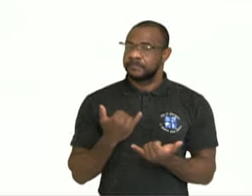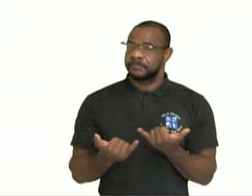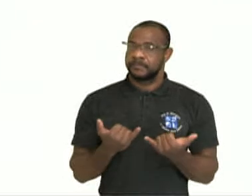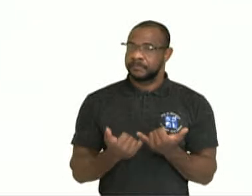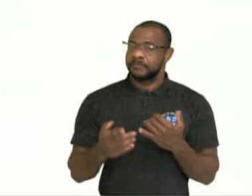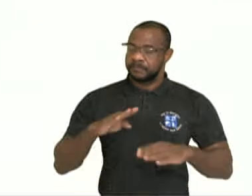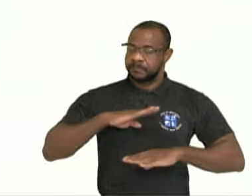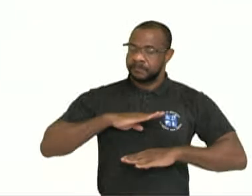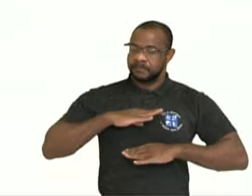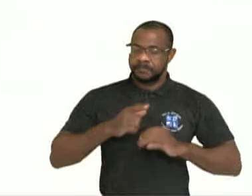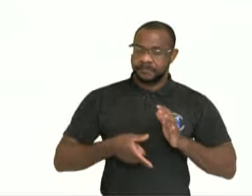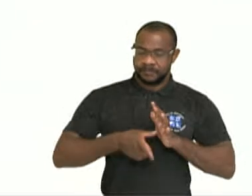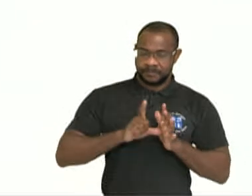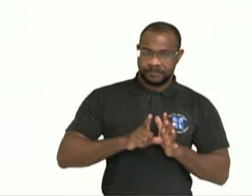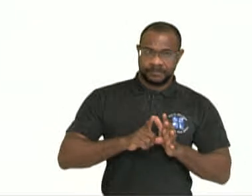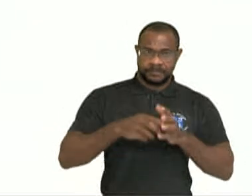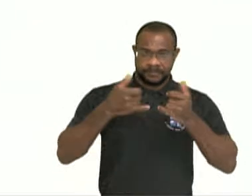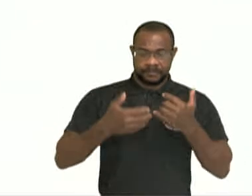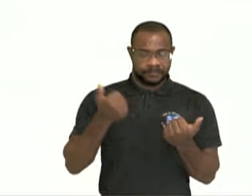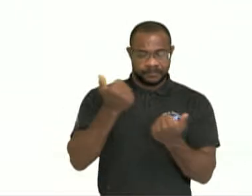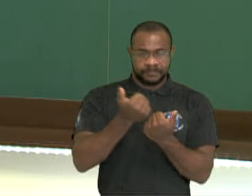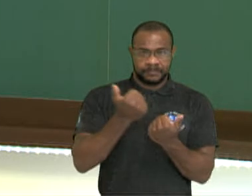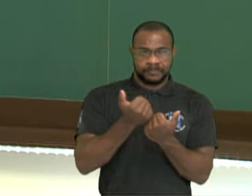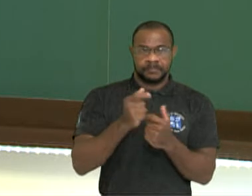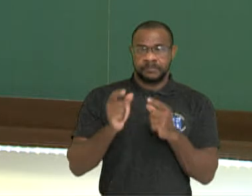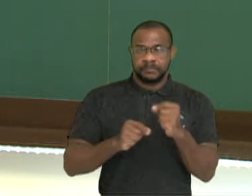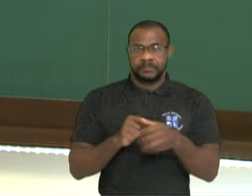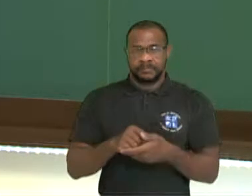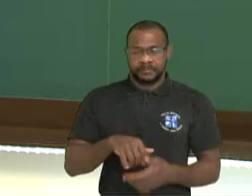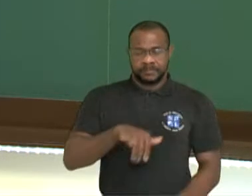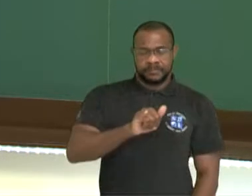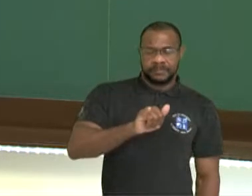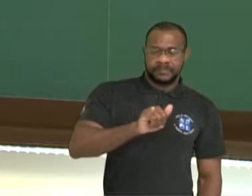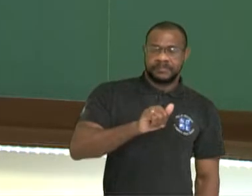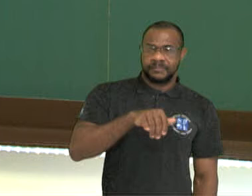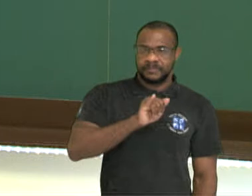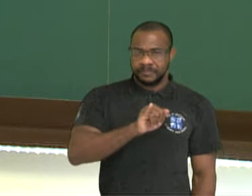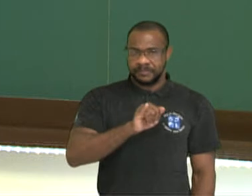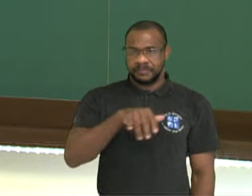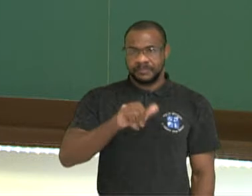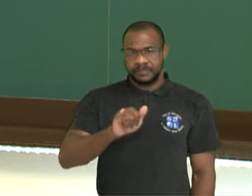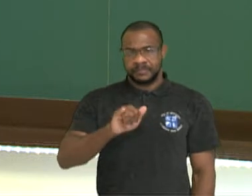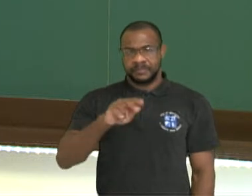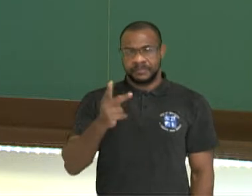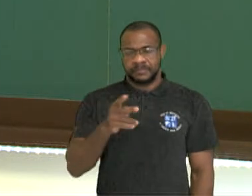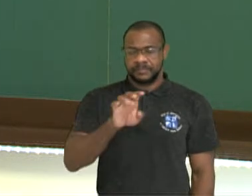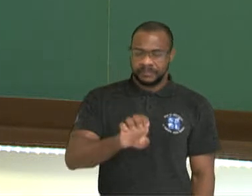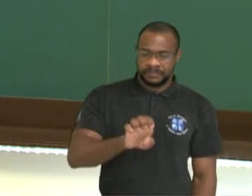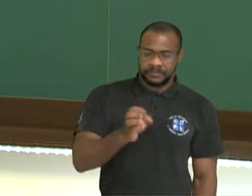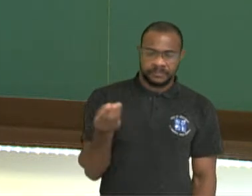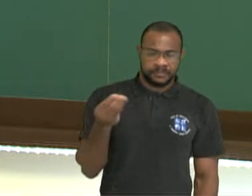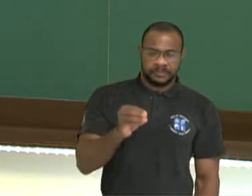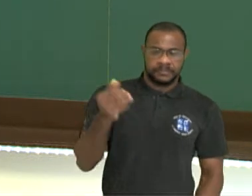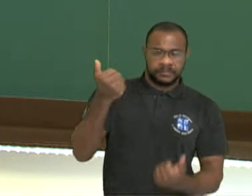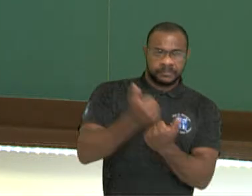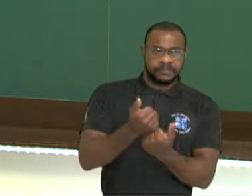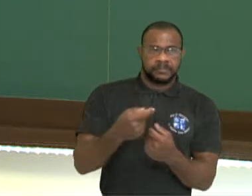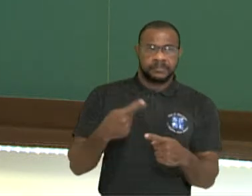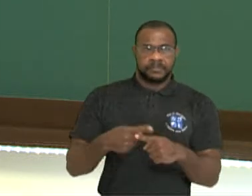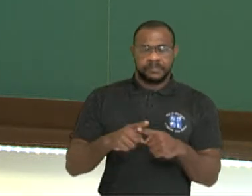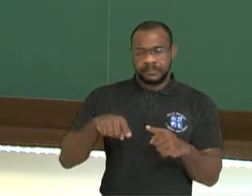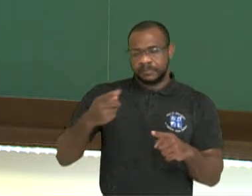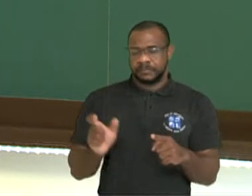aquela situação, quando a gente teve que substituir la conjunção i pela E, pela letra E, porque a